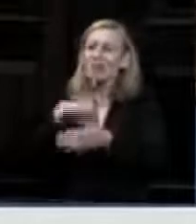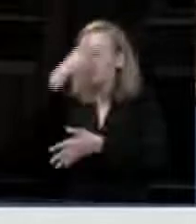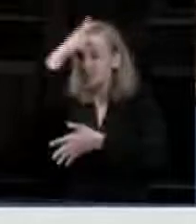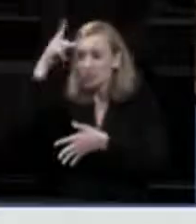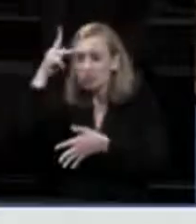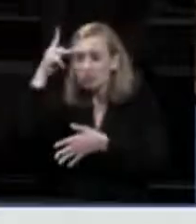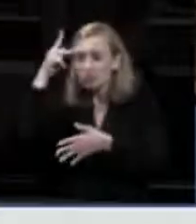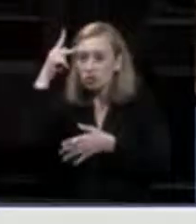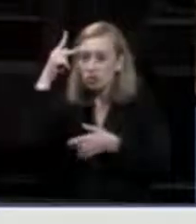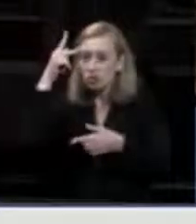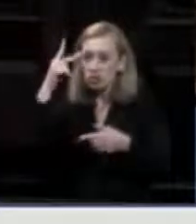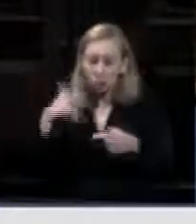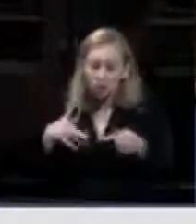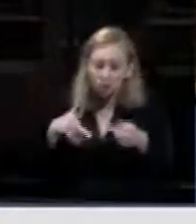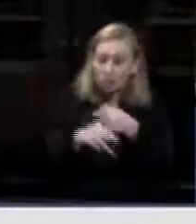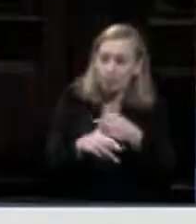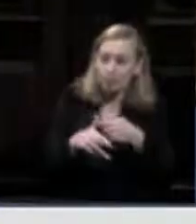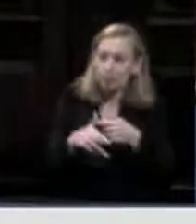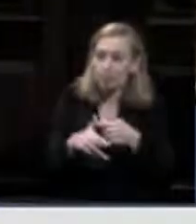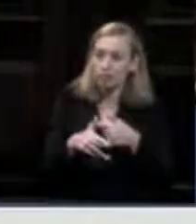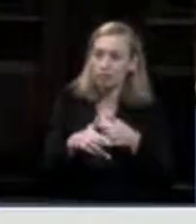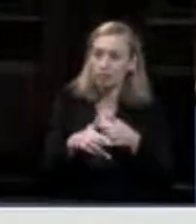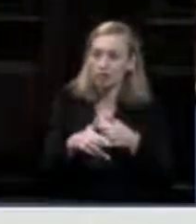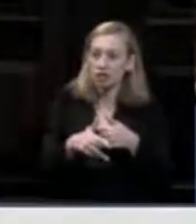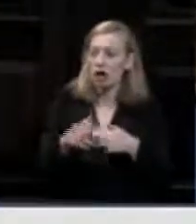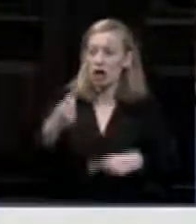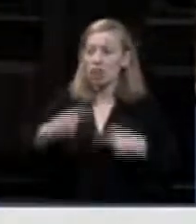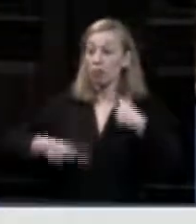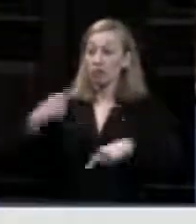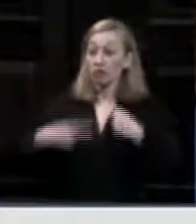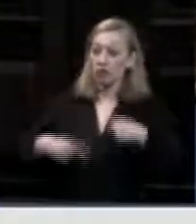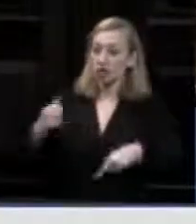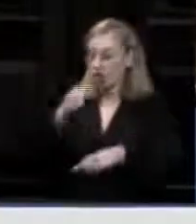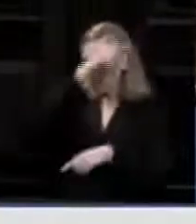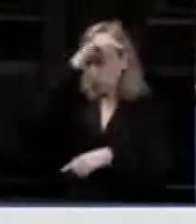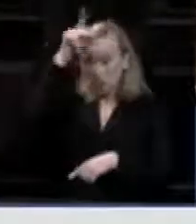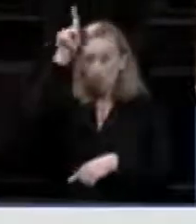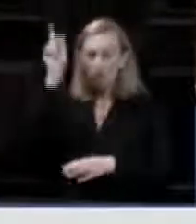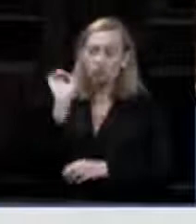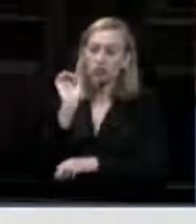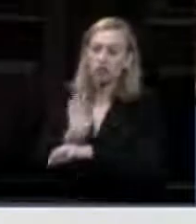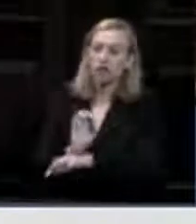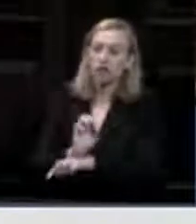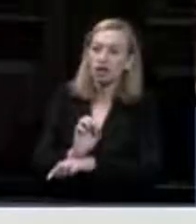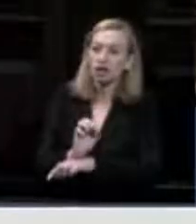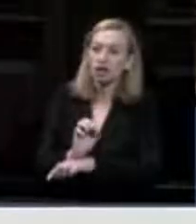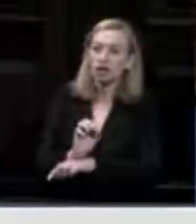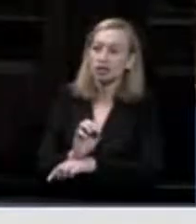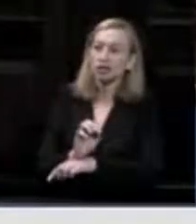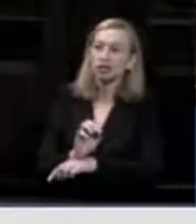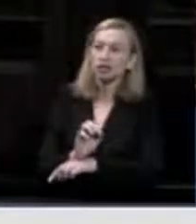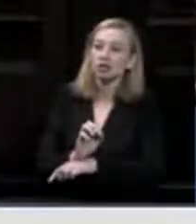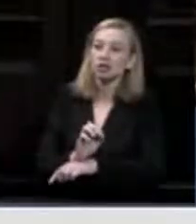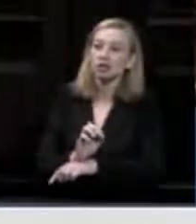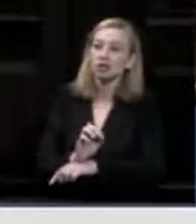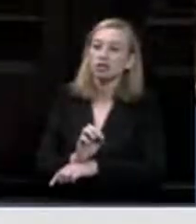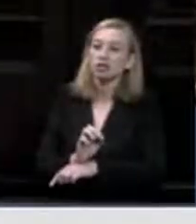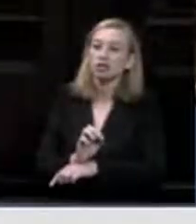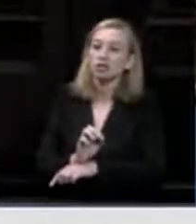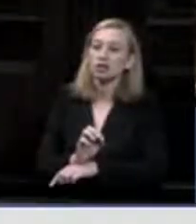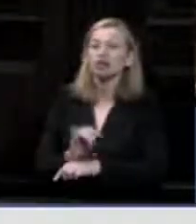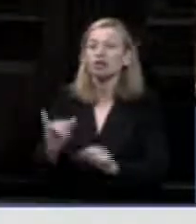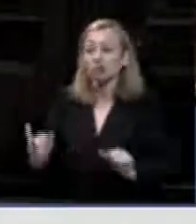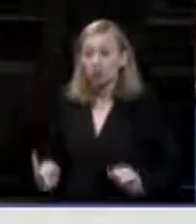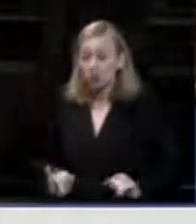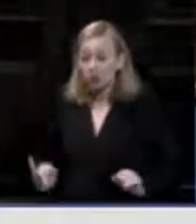sendo deixadas de lado pela política pública do Estado e que estão pagando um alto preço agora e